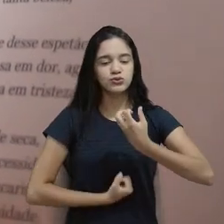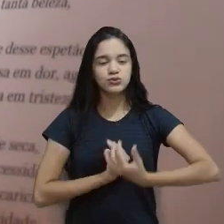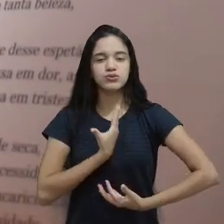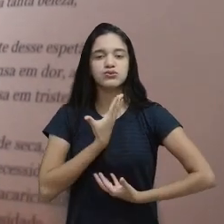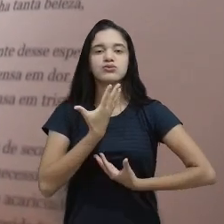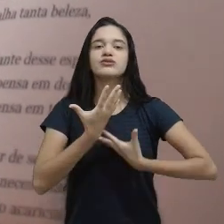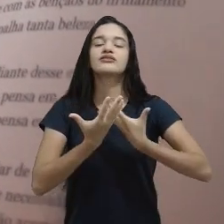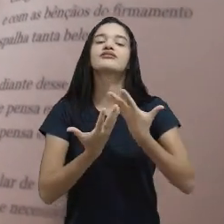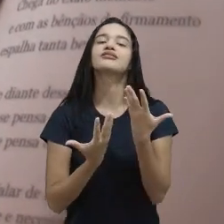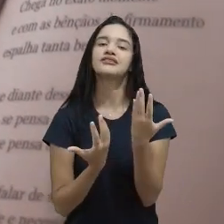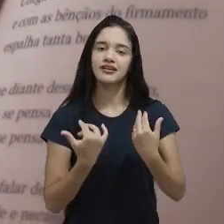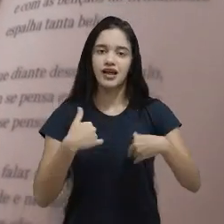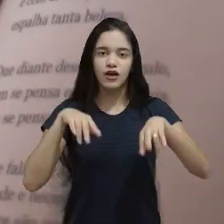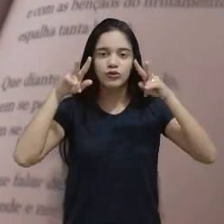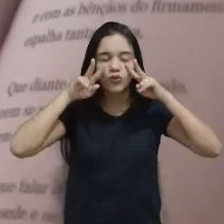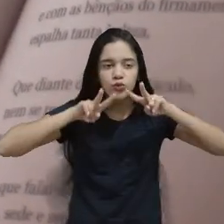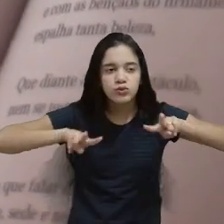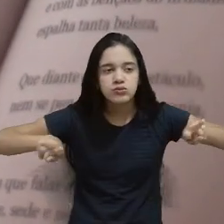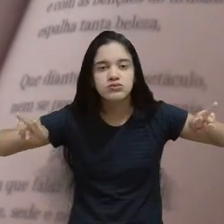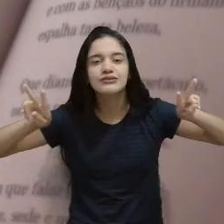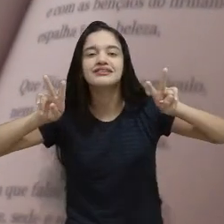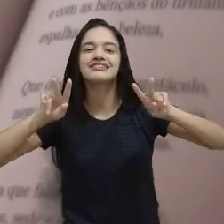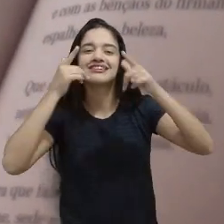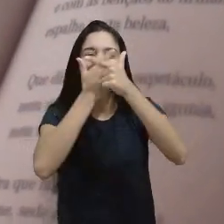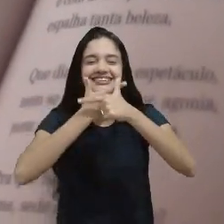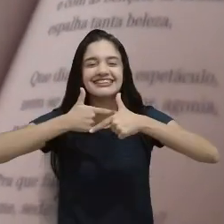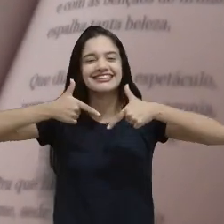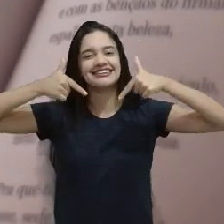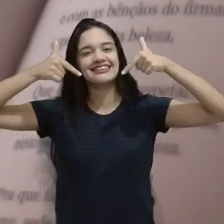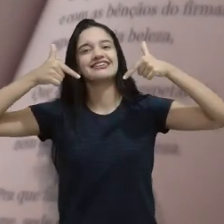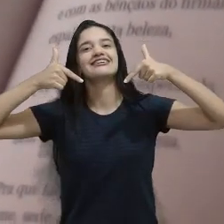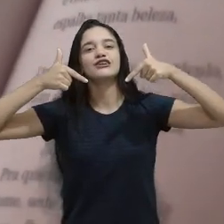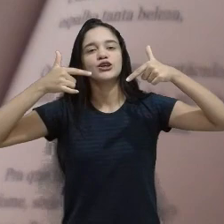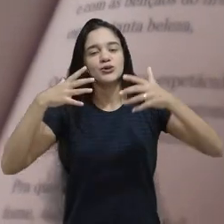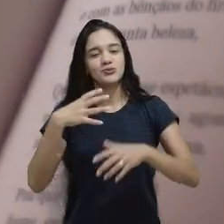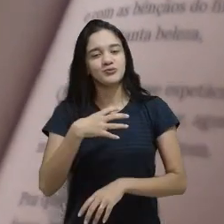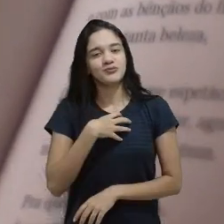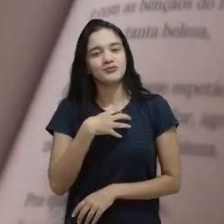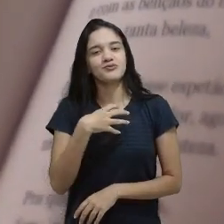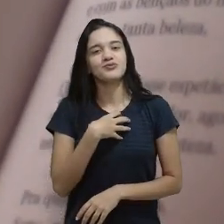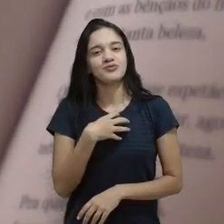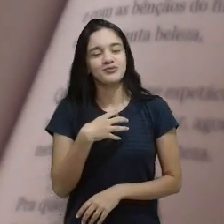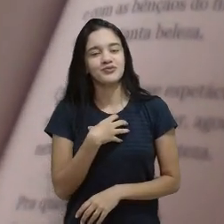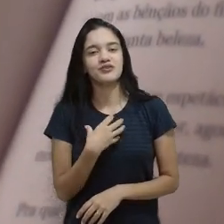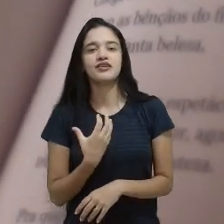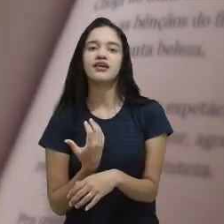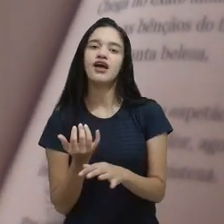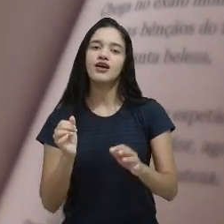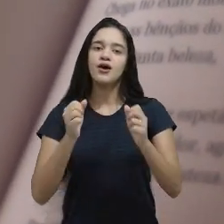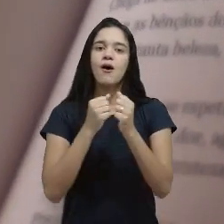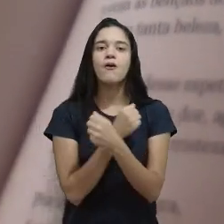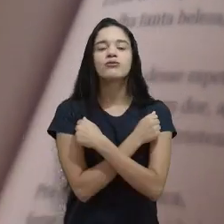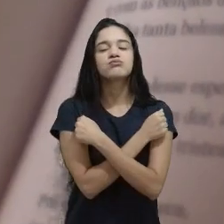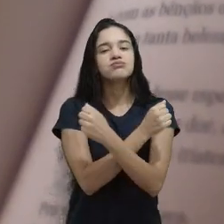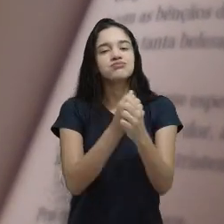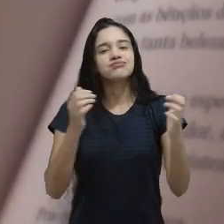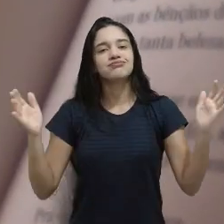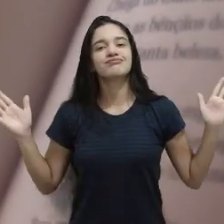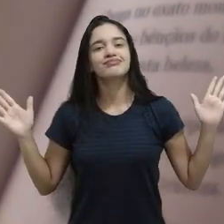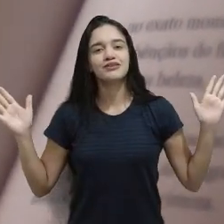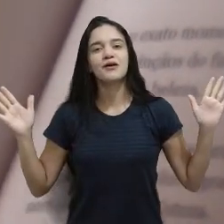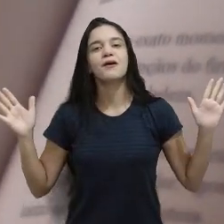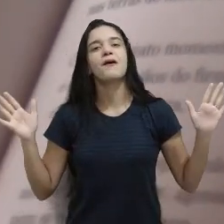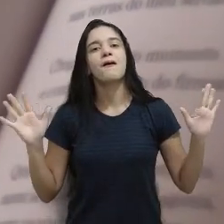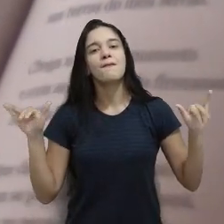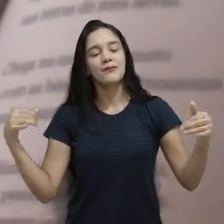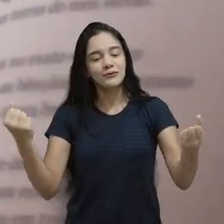com o brilho do seu olhar. Tem um sorriso novo, desperto, e os braços sempre abertos, pronto